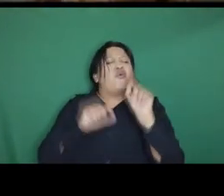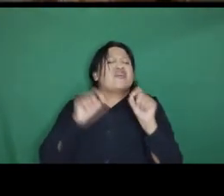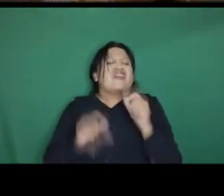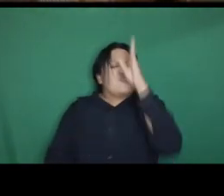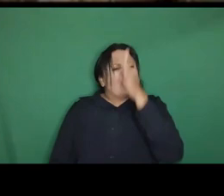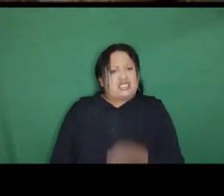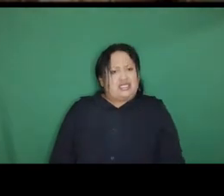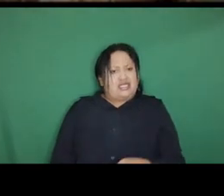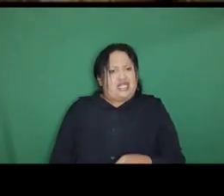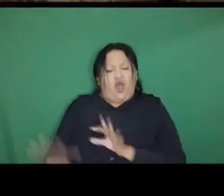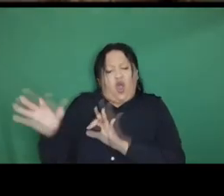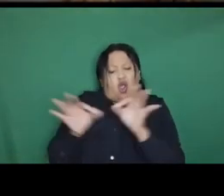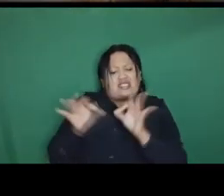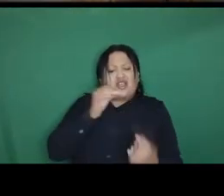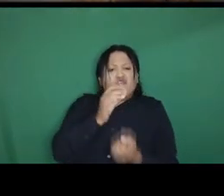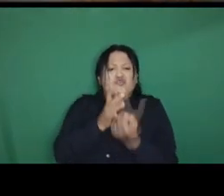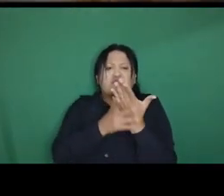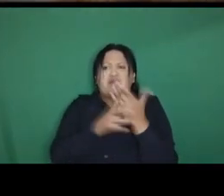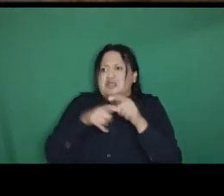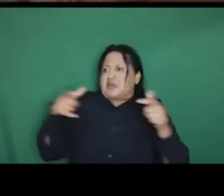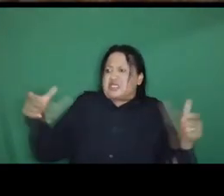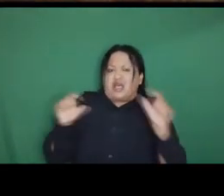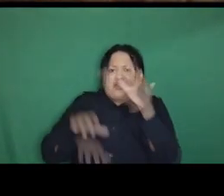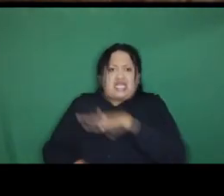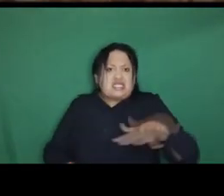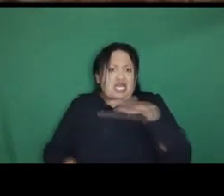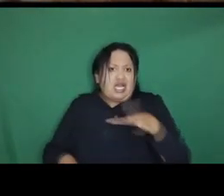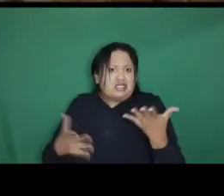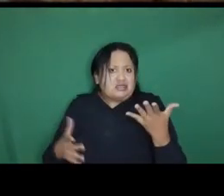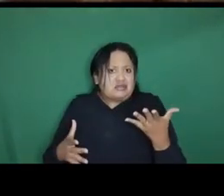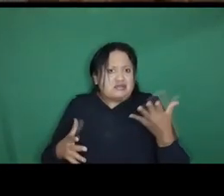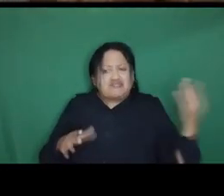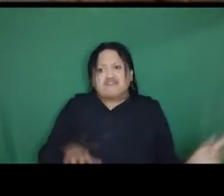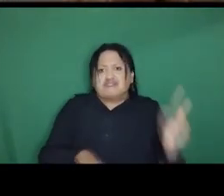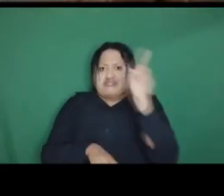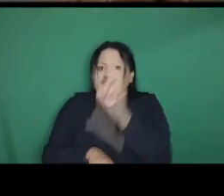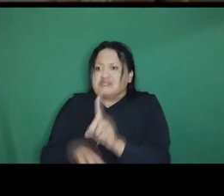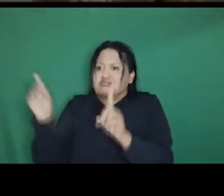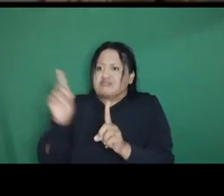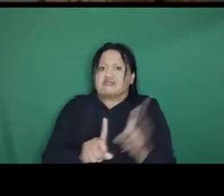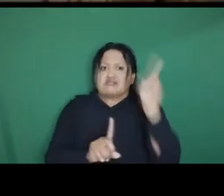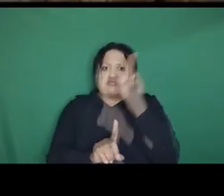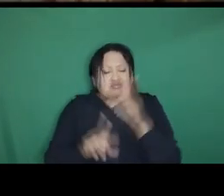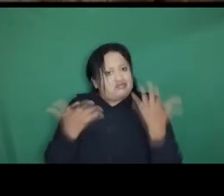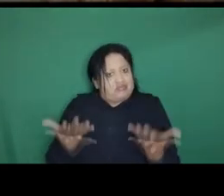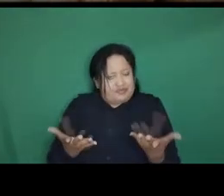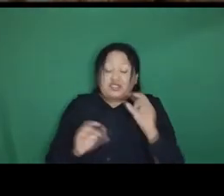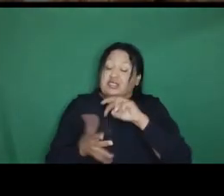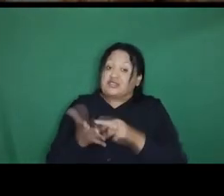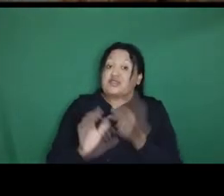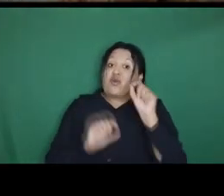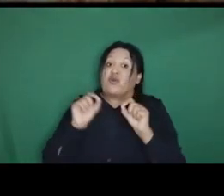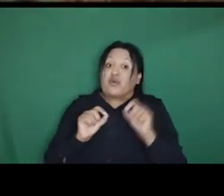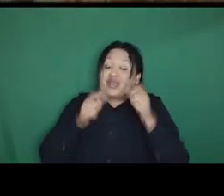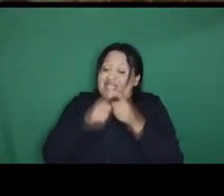a verticalização gente a formação surgimento expansão das áreas de ocupação Residencial de